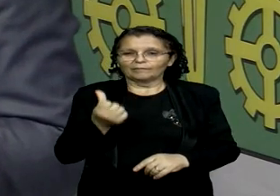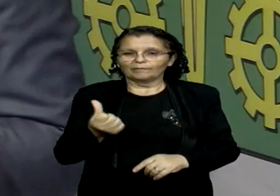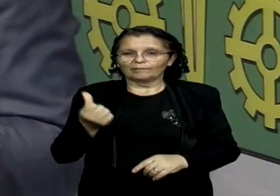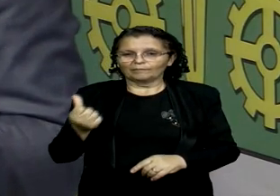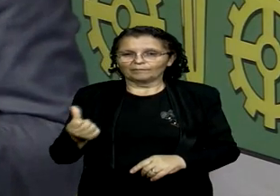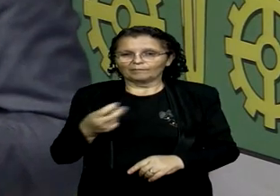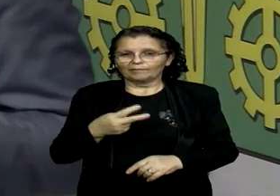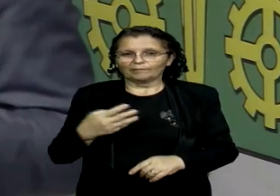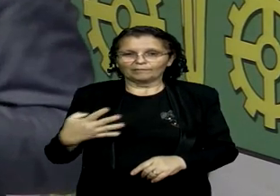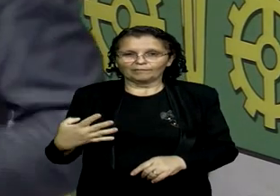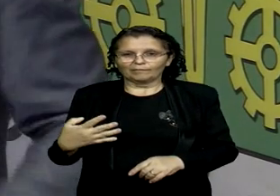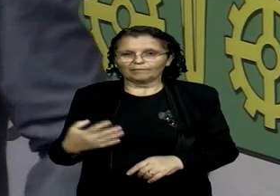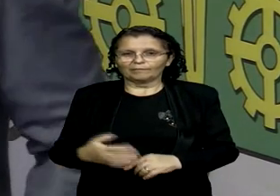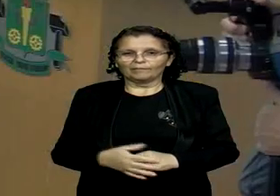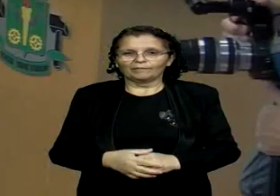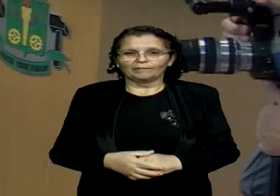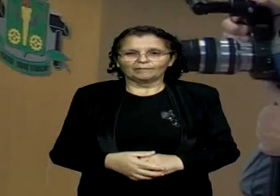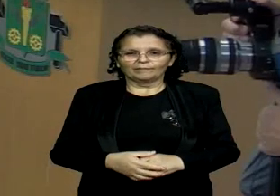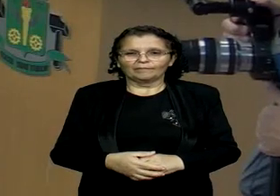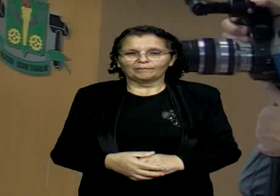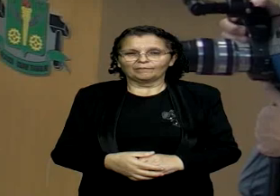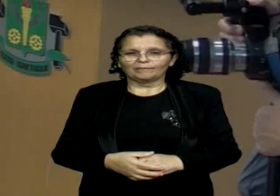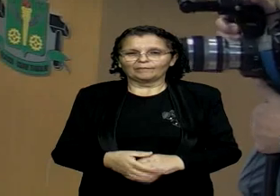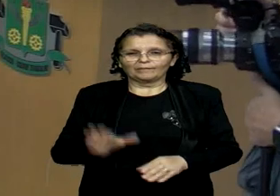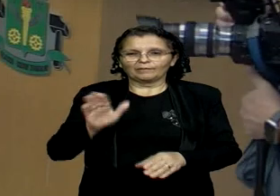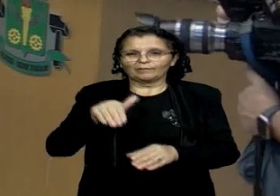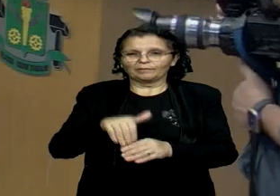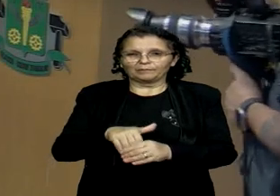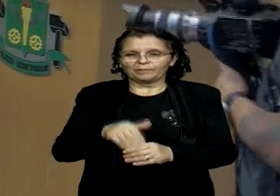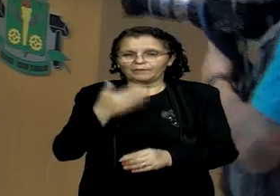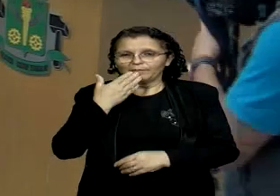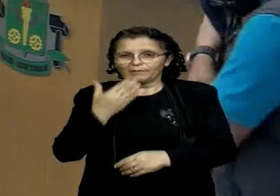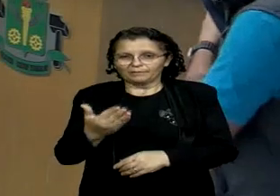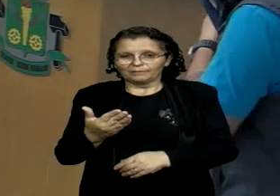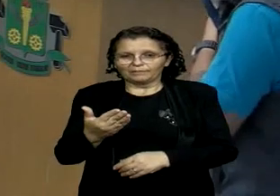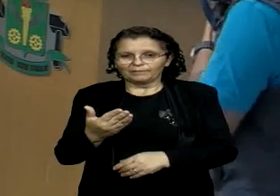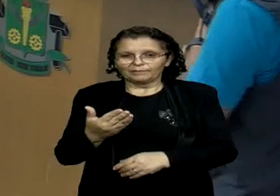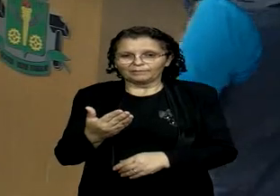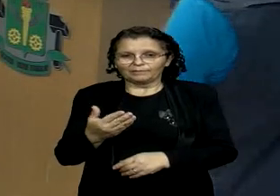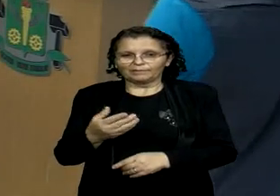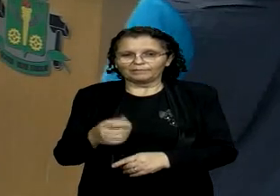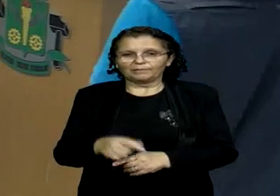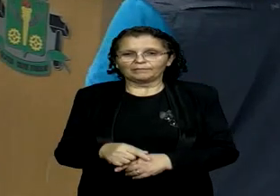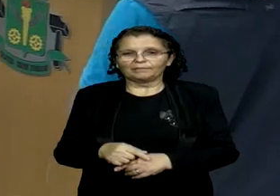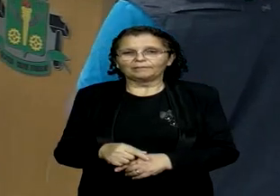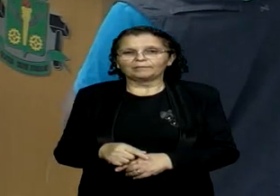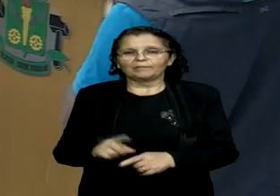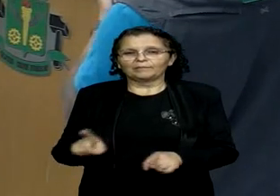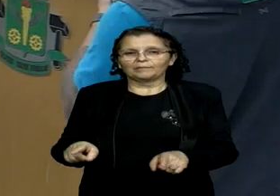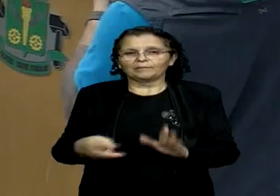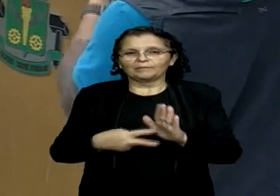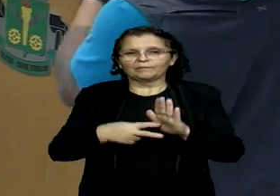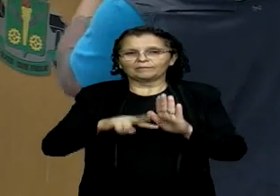de 2024. Está em votação pedido de inversão de pauta